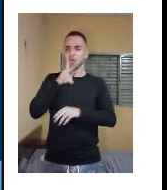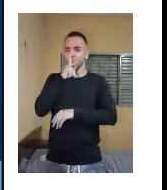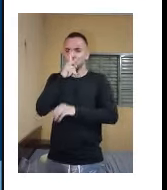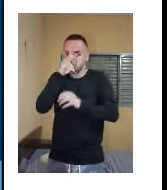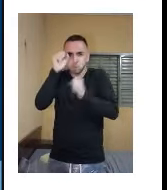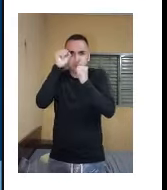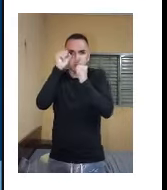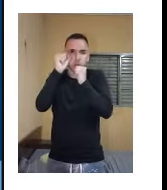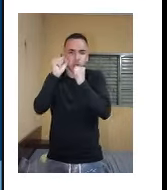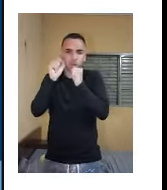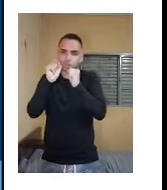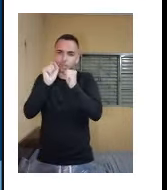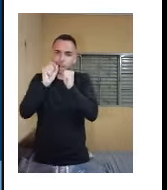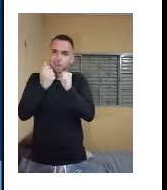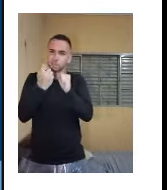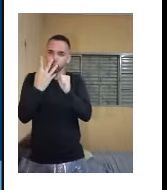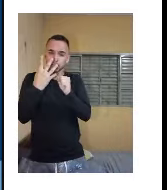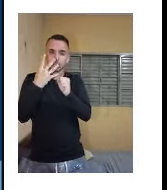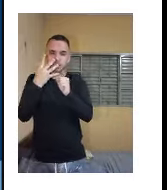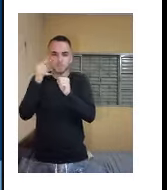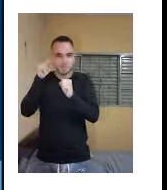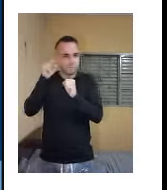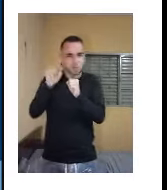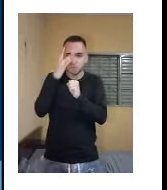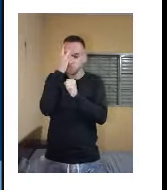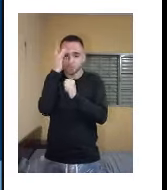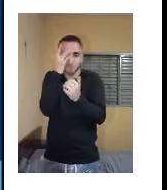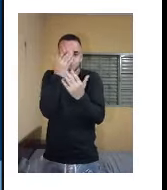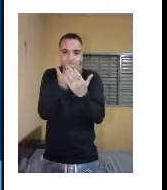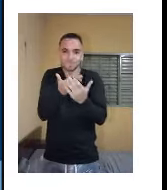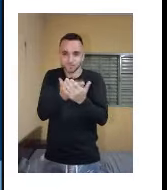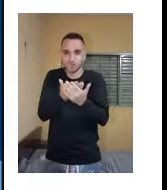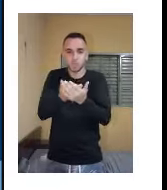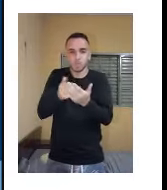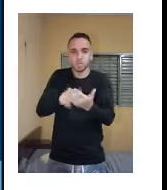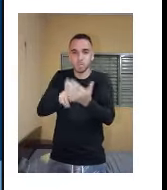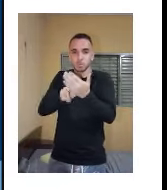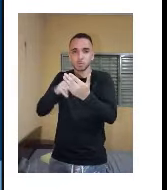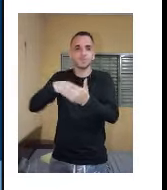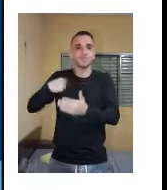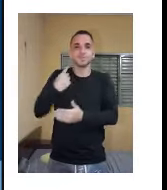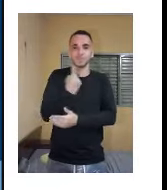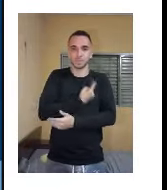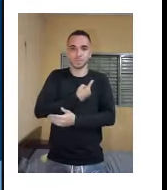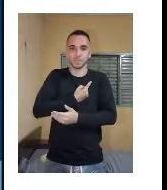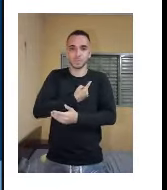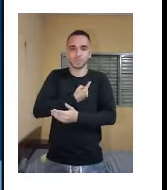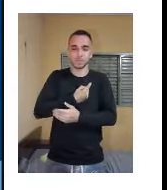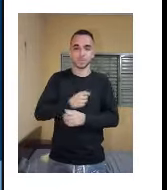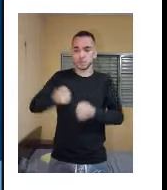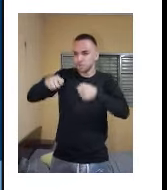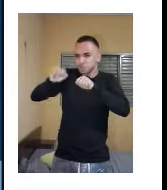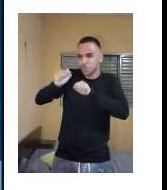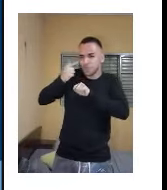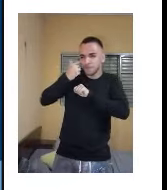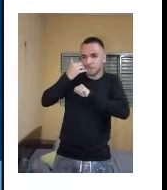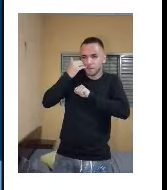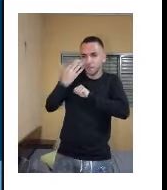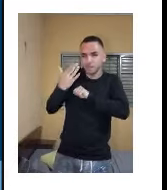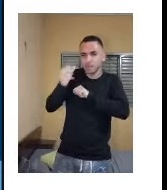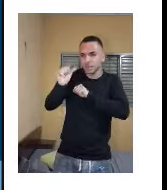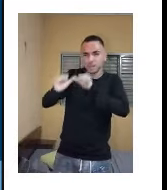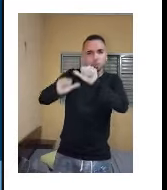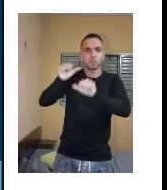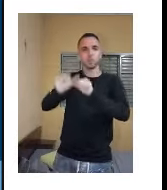esses mais de 14 mil estudos traz em termos de conclusão, né? Que a mudança que a gente vem observando,